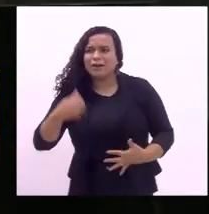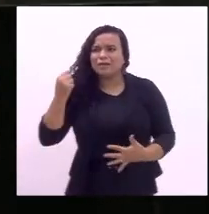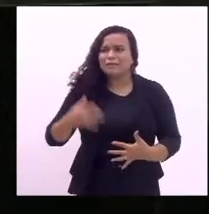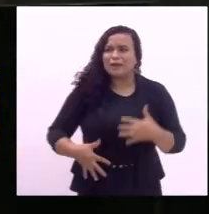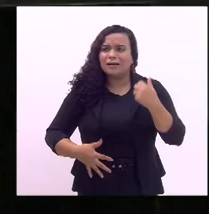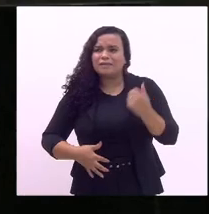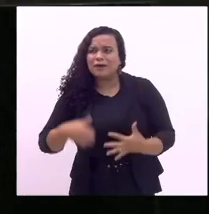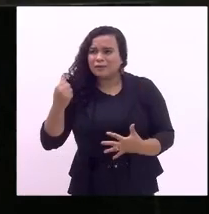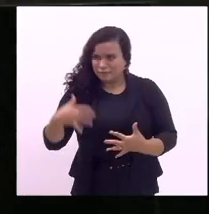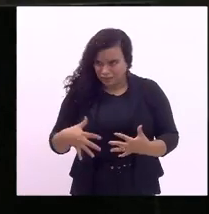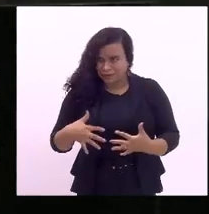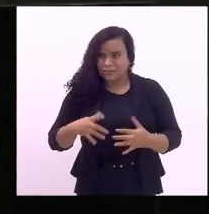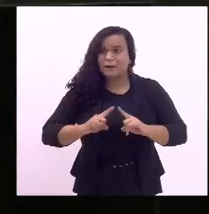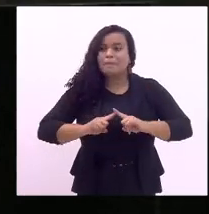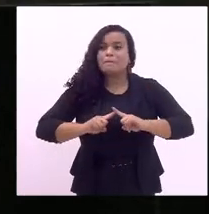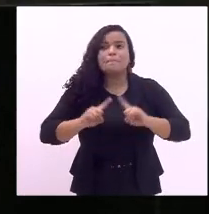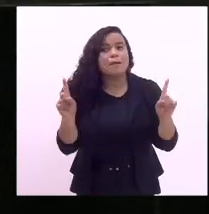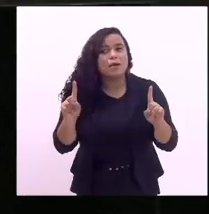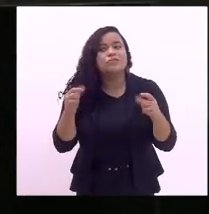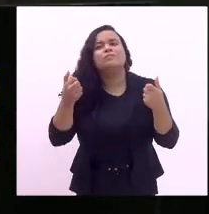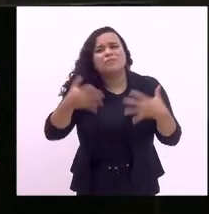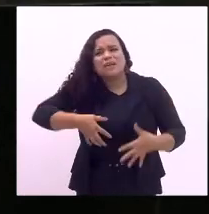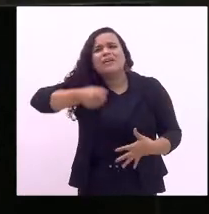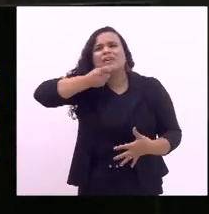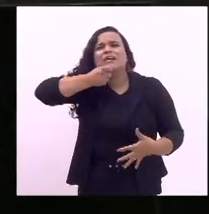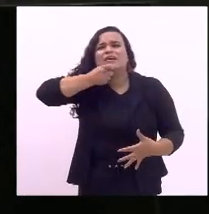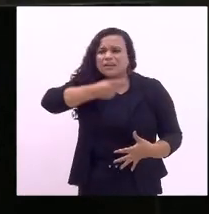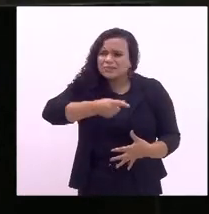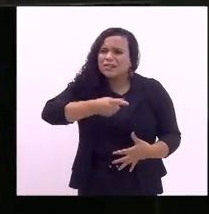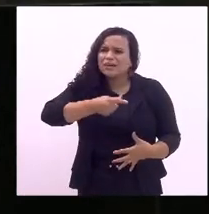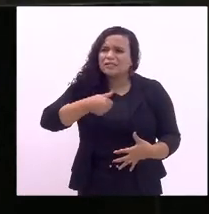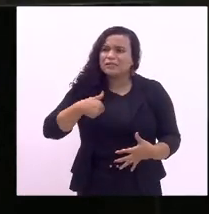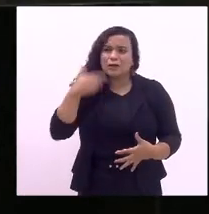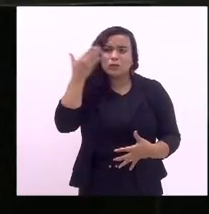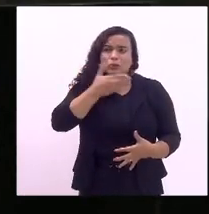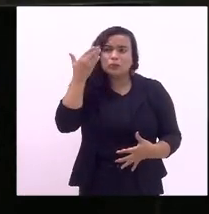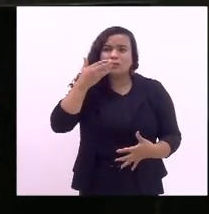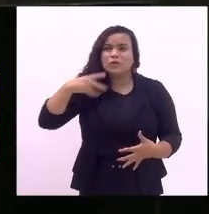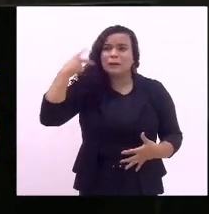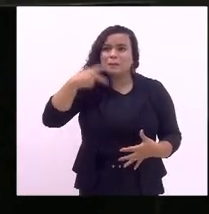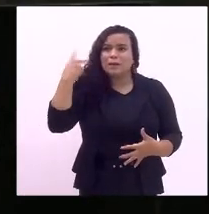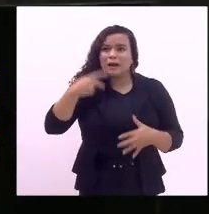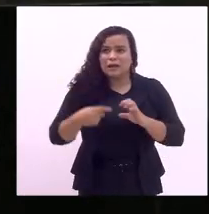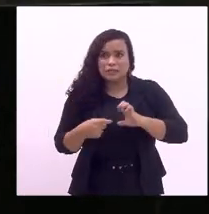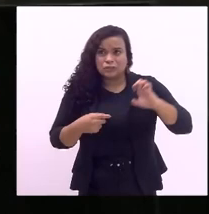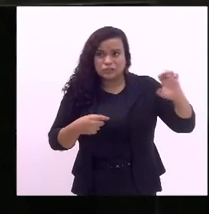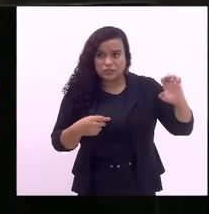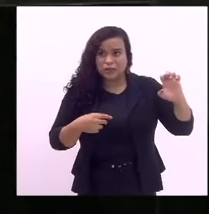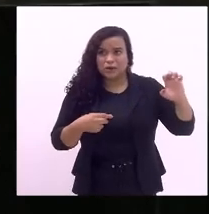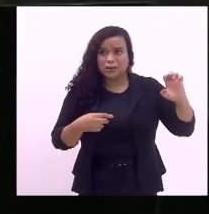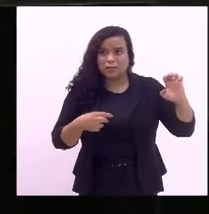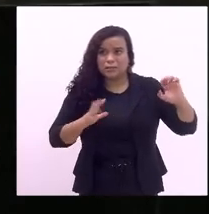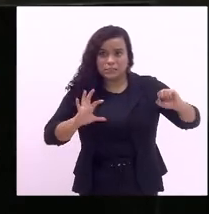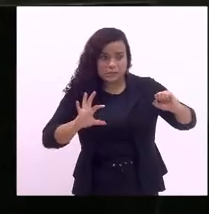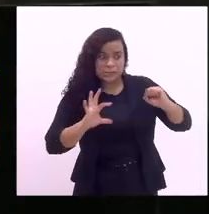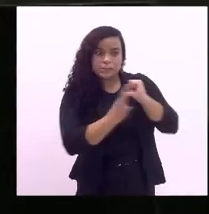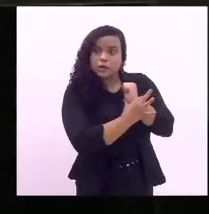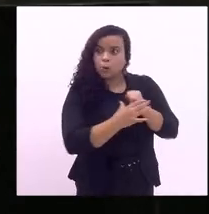fala, mas, como foi dito, engraçado, né? Eu não vi nenhum parlamentar da esquerda abrir mão dos seus seguranças